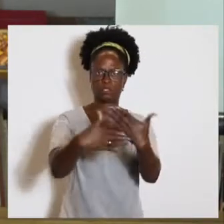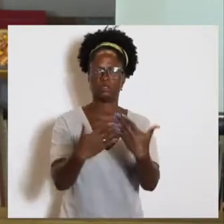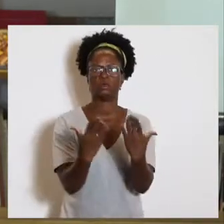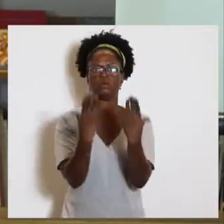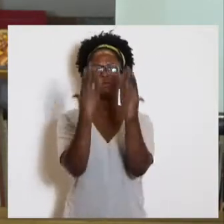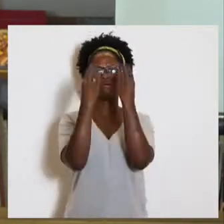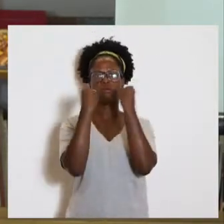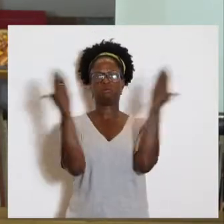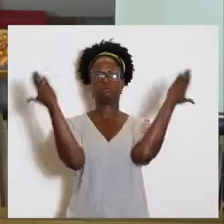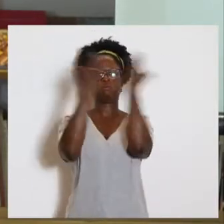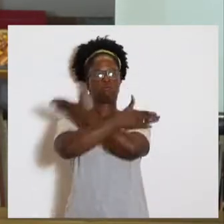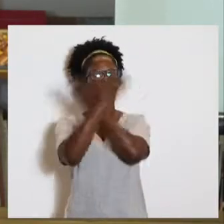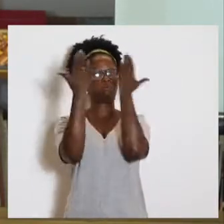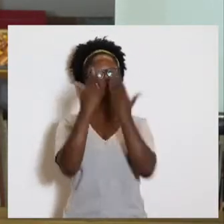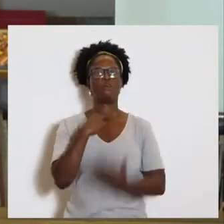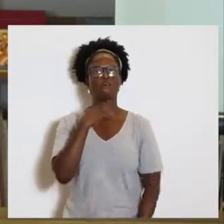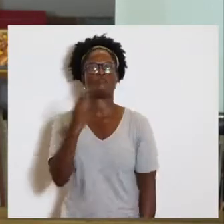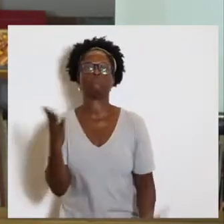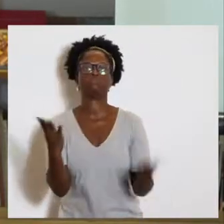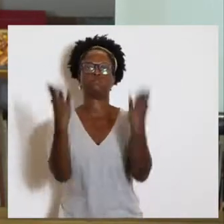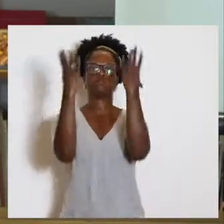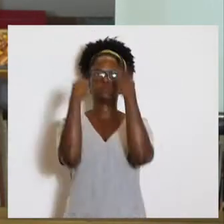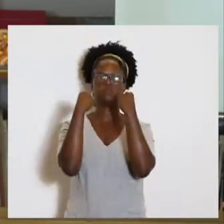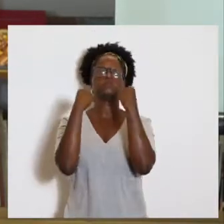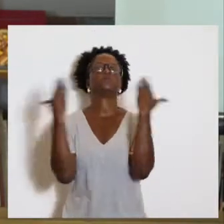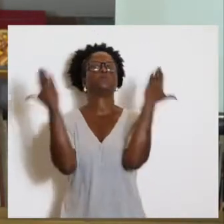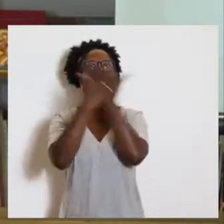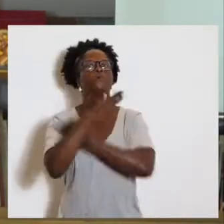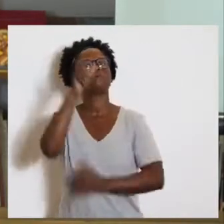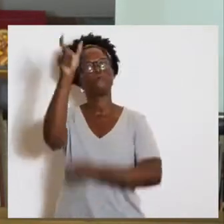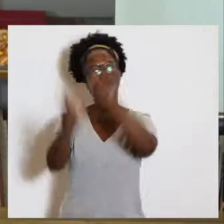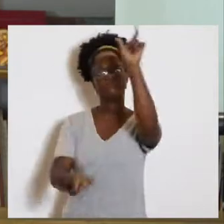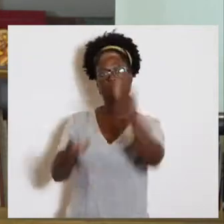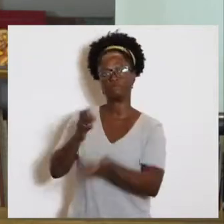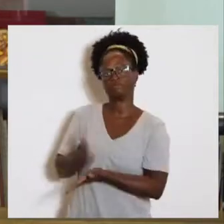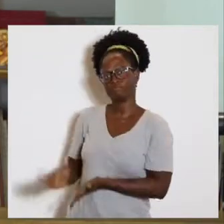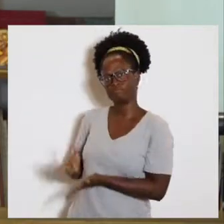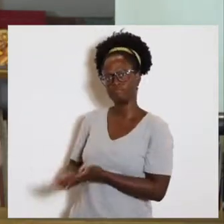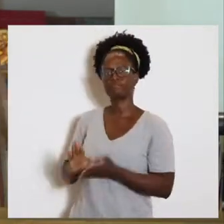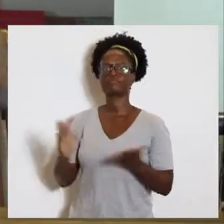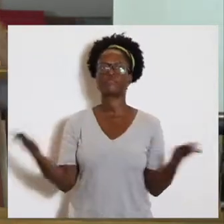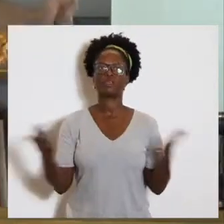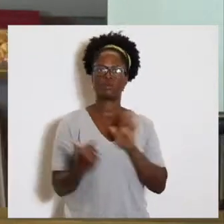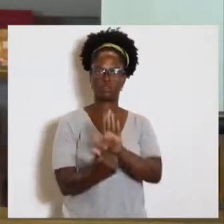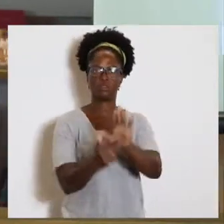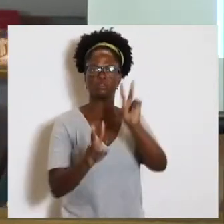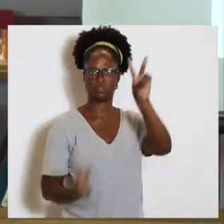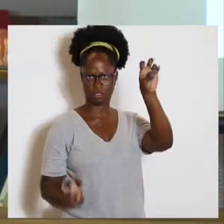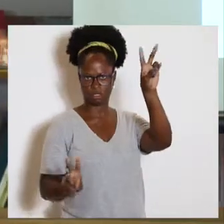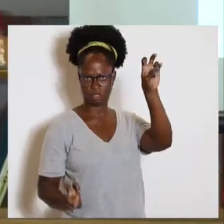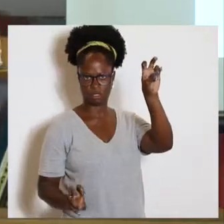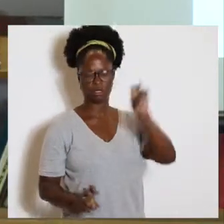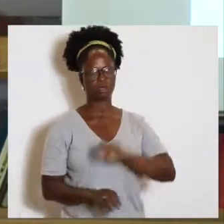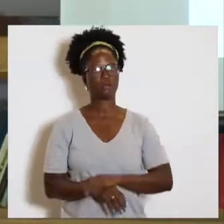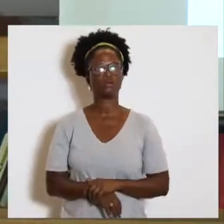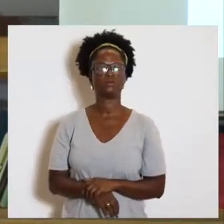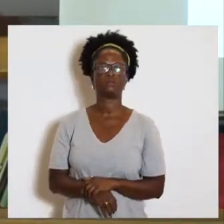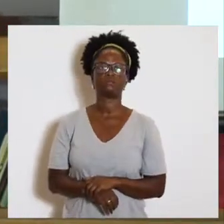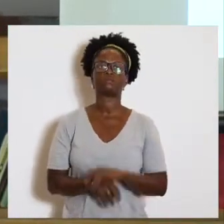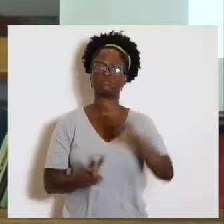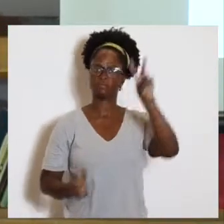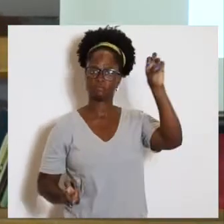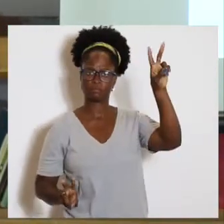silenciamento dessas vozes de sujeito periféricos o sujeito marginais para vocês uma citação de no bota